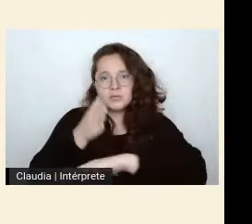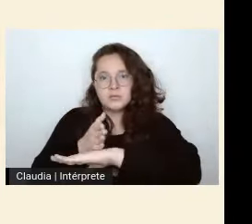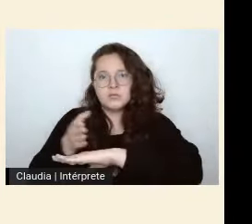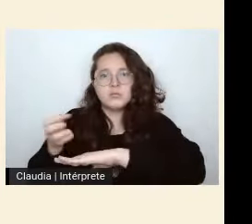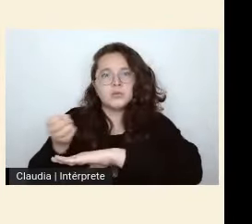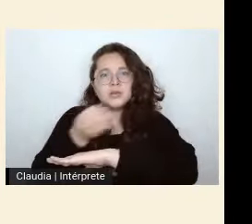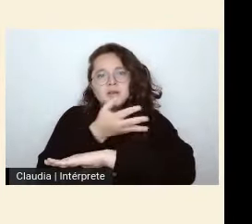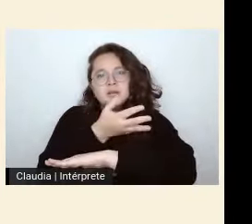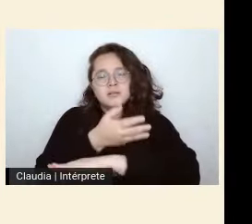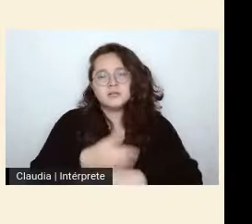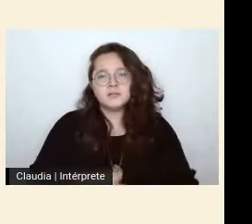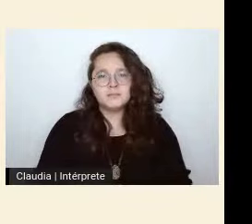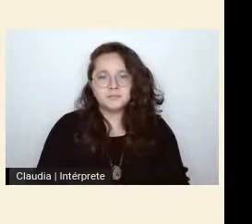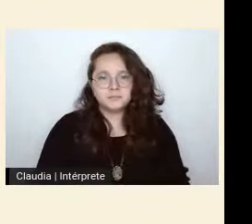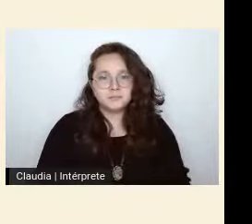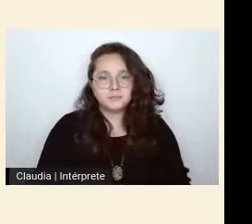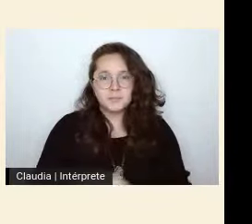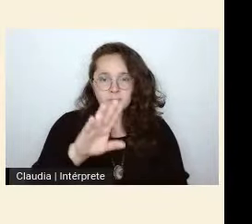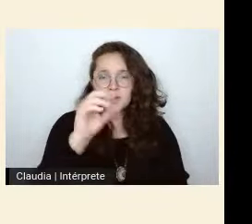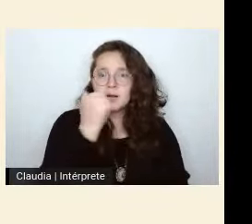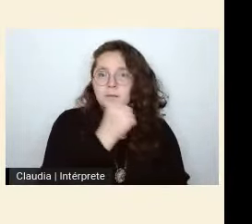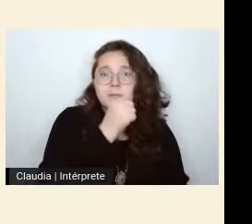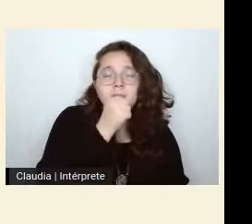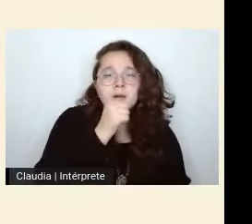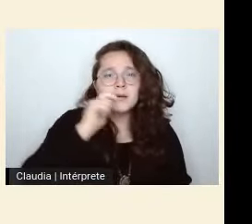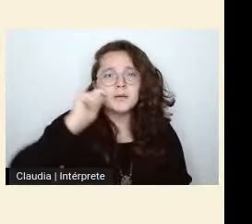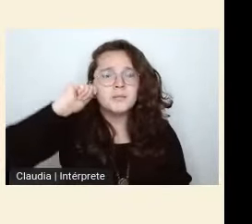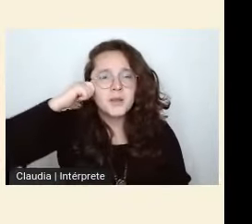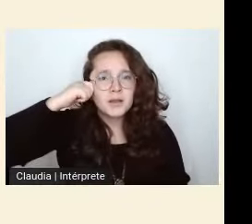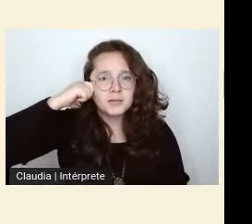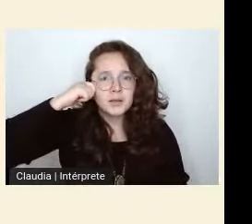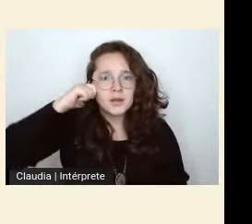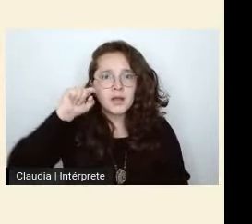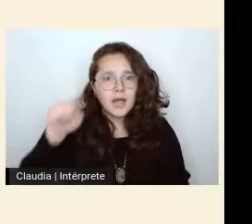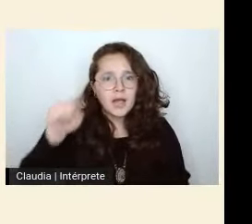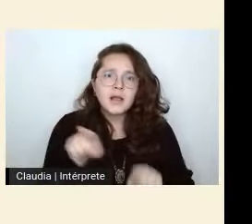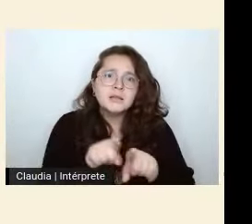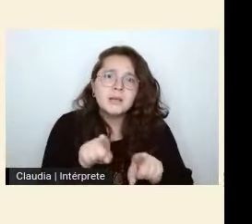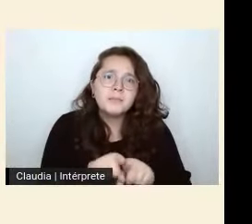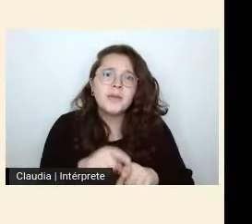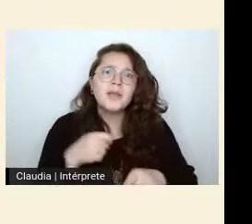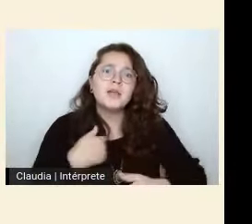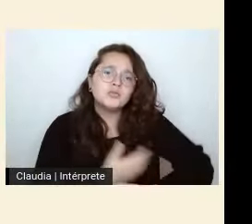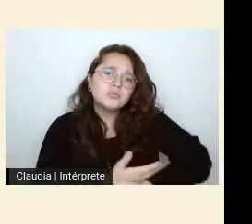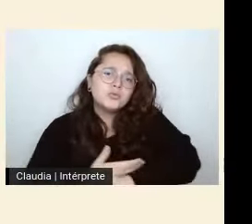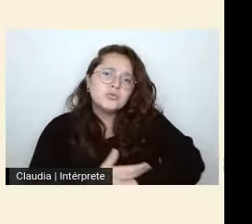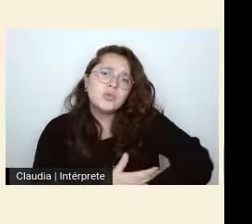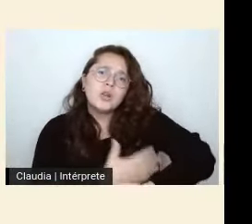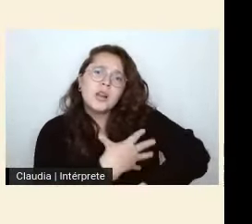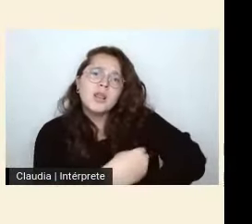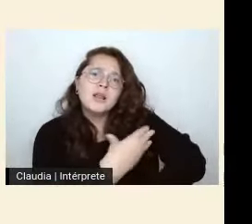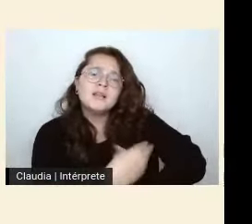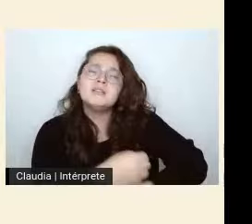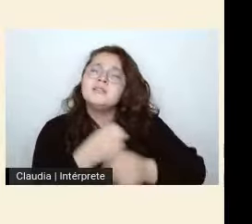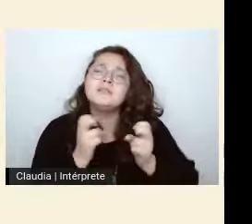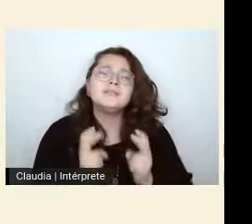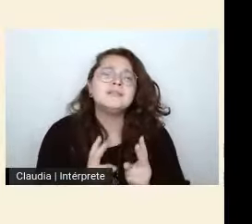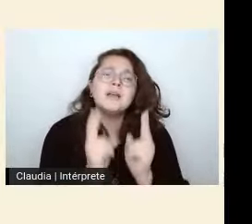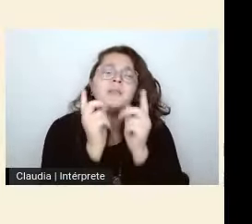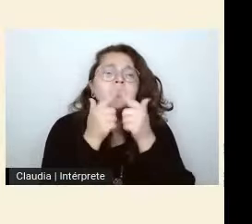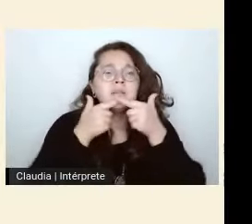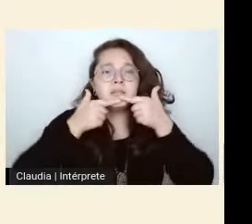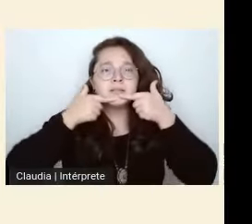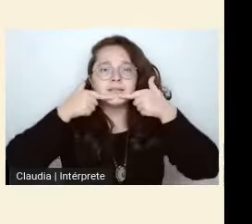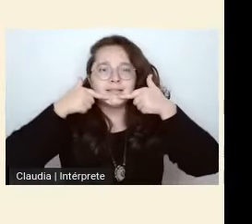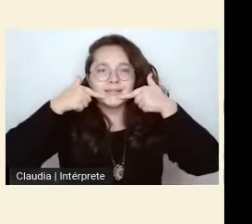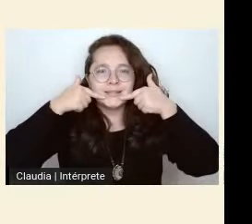A mãe preta, perfil da generosa ama de leite, sempre sorridente e amável, sempre alimentando